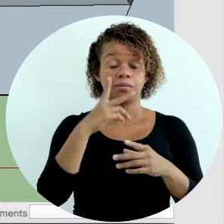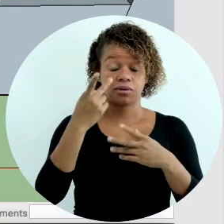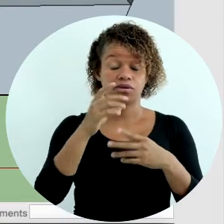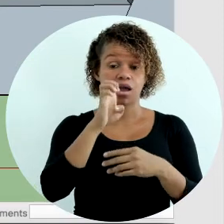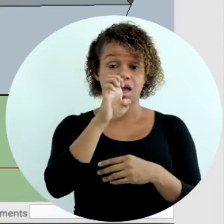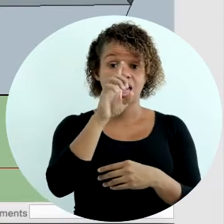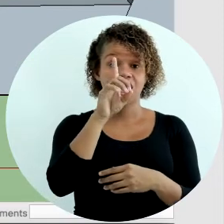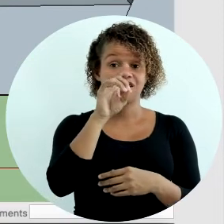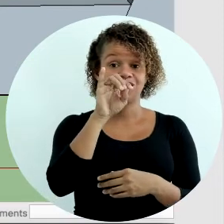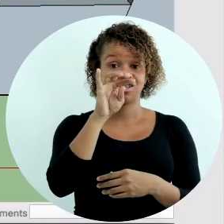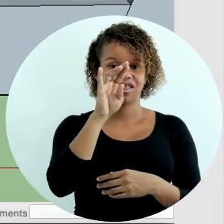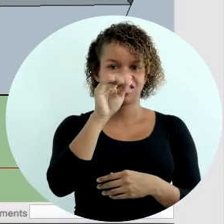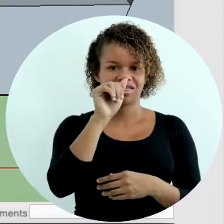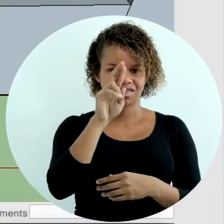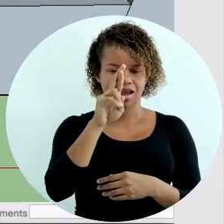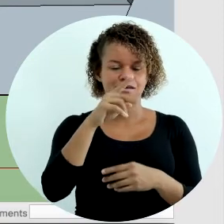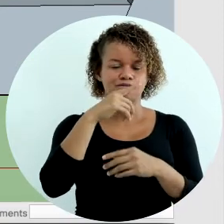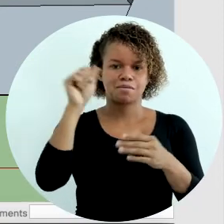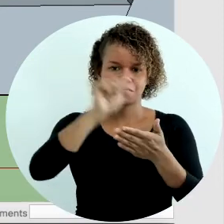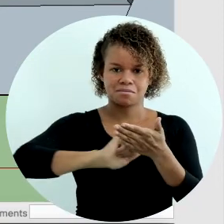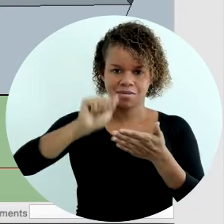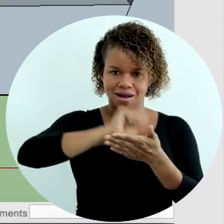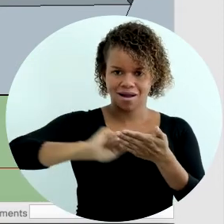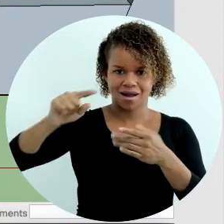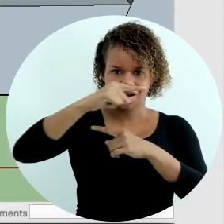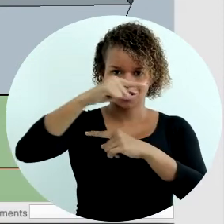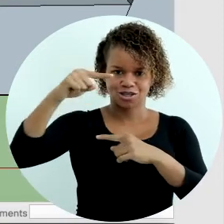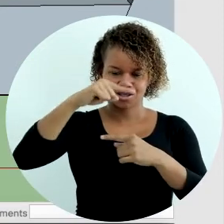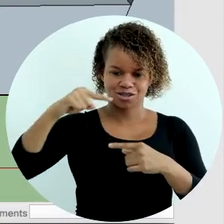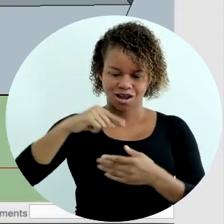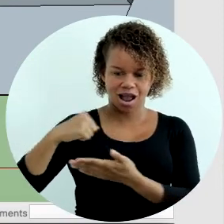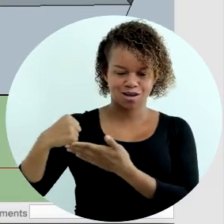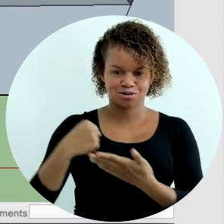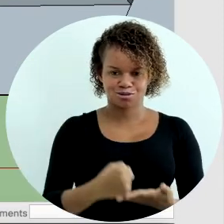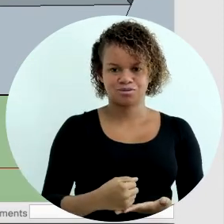E em Edit, apagar todas as linhas guias.